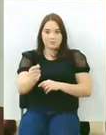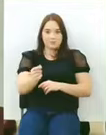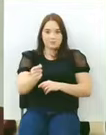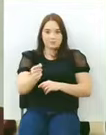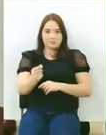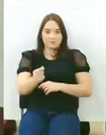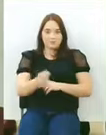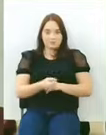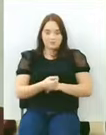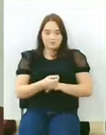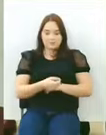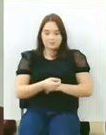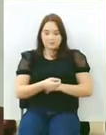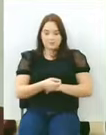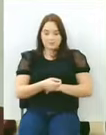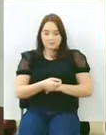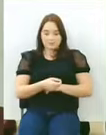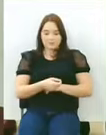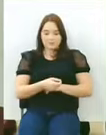eterna.